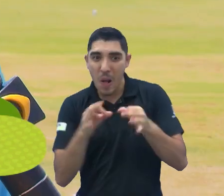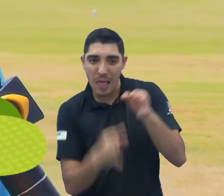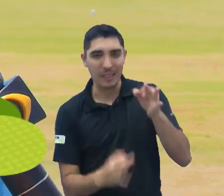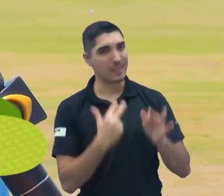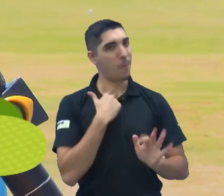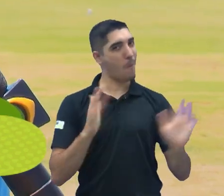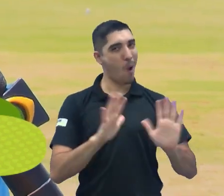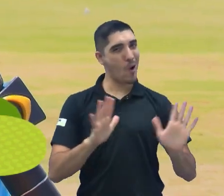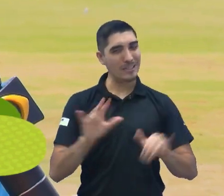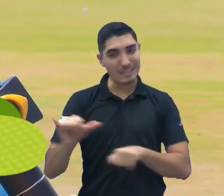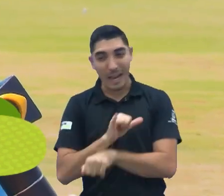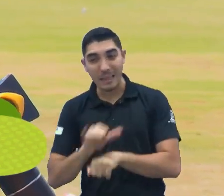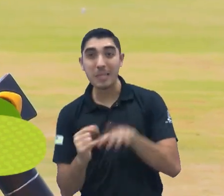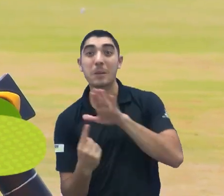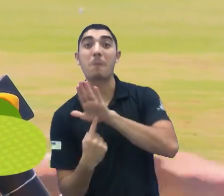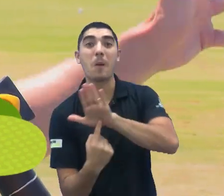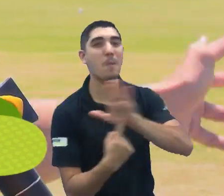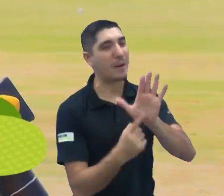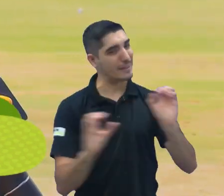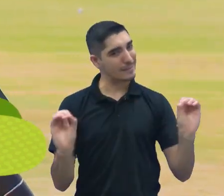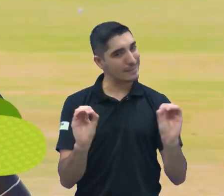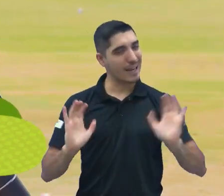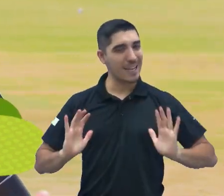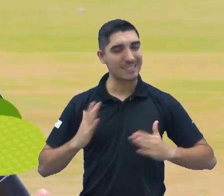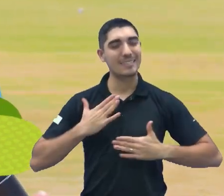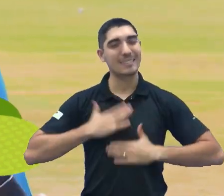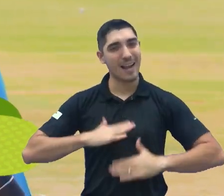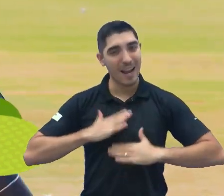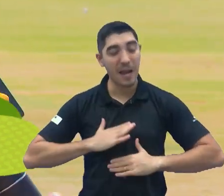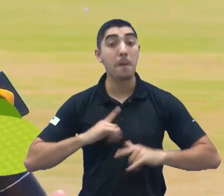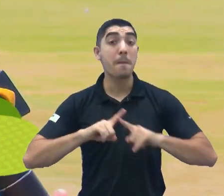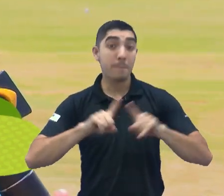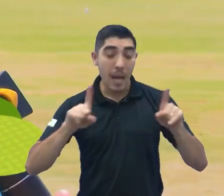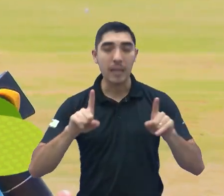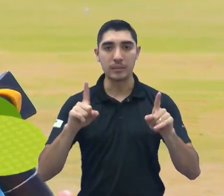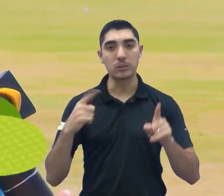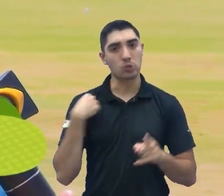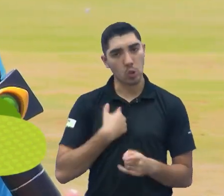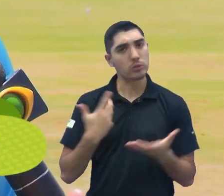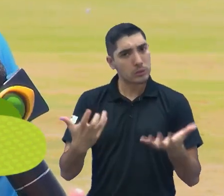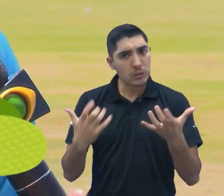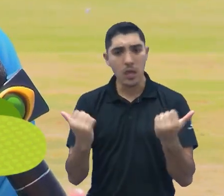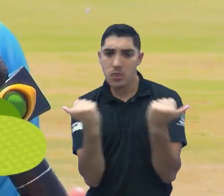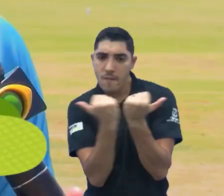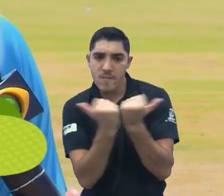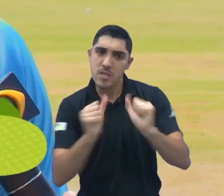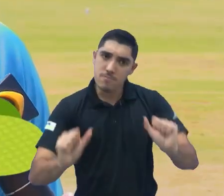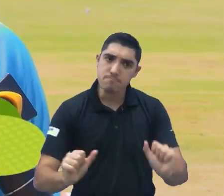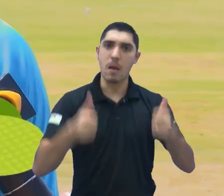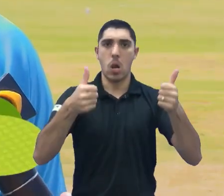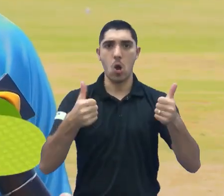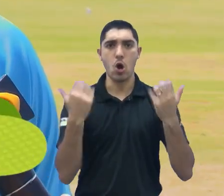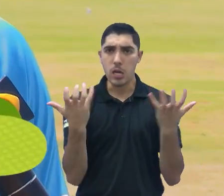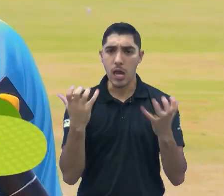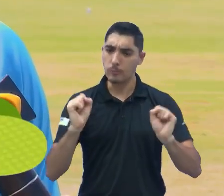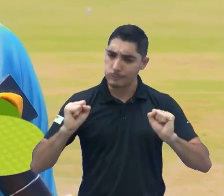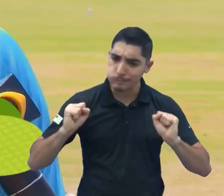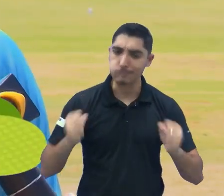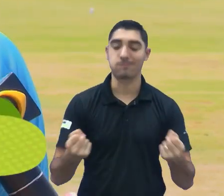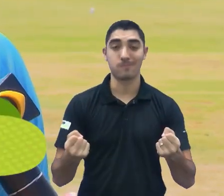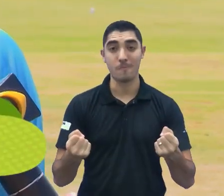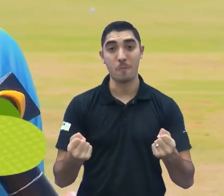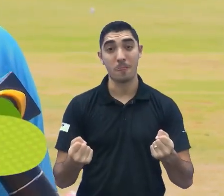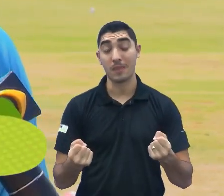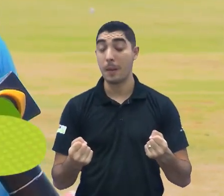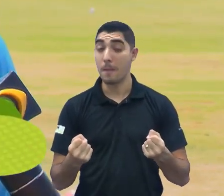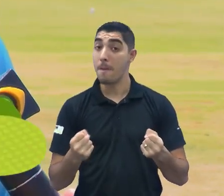e como a gente vai pressionar, que se a gente faz uma pressão lá em cima, a gente aqui atrás tem que estar bem seguro. Então, eu vou te falar que a gente